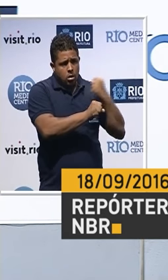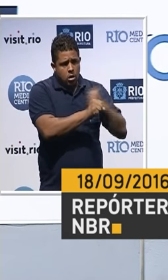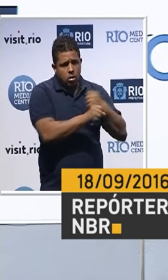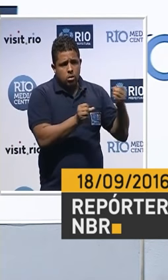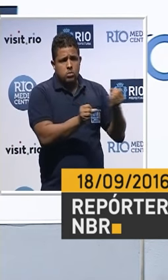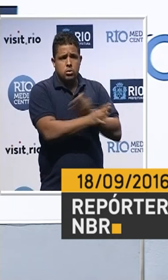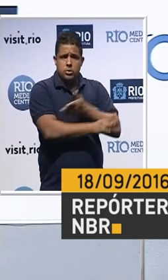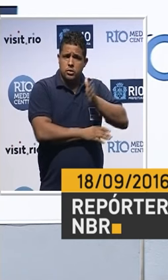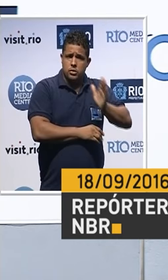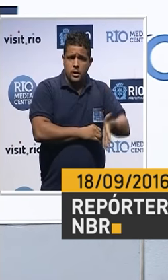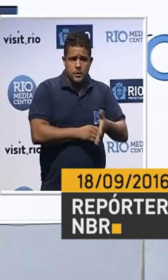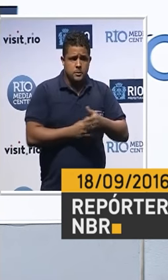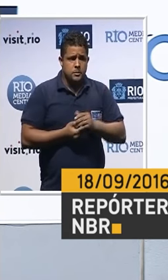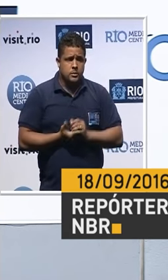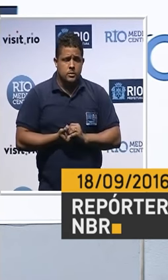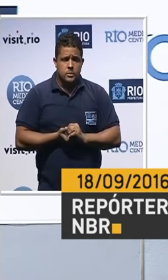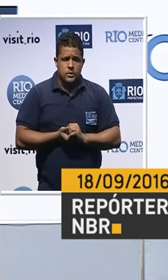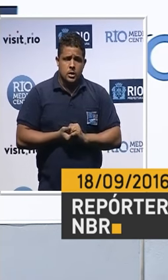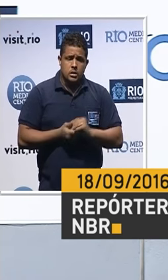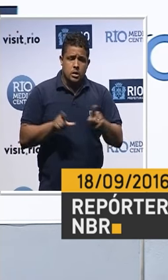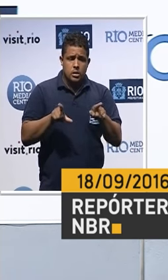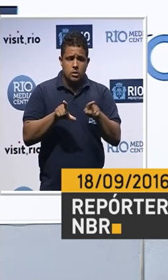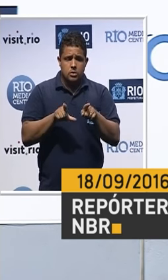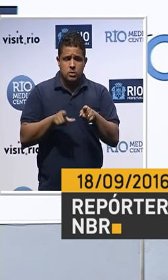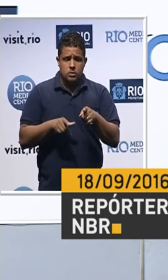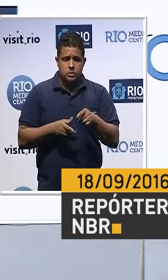nós já construímos. E aí